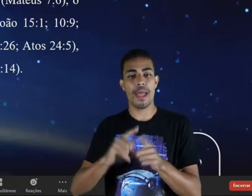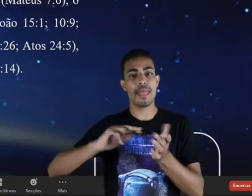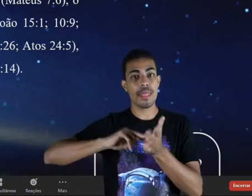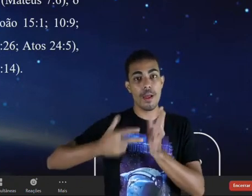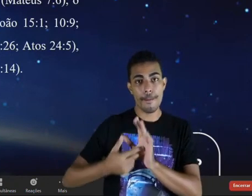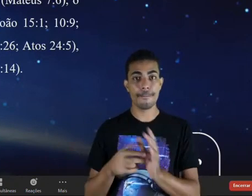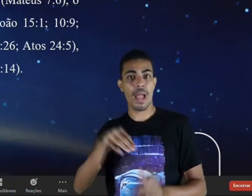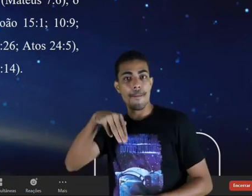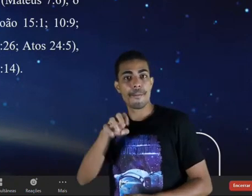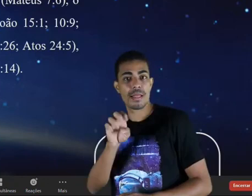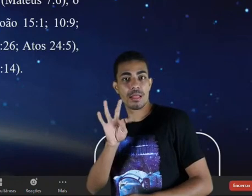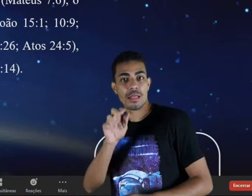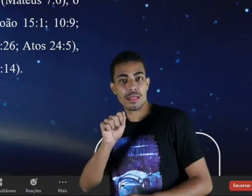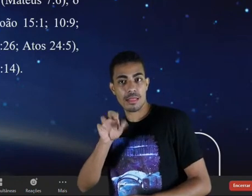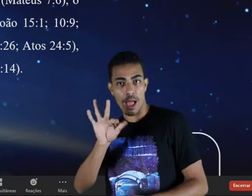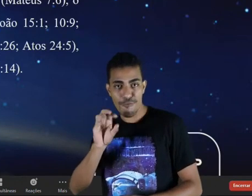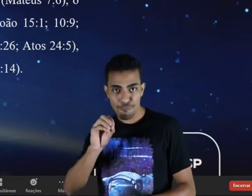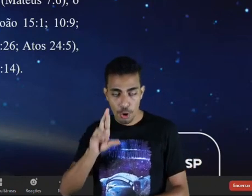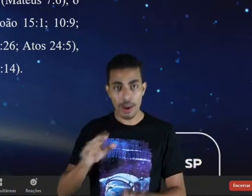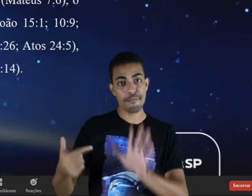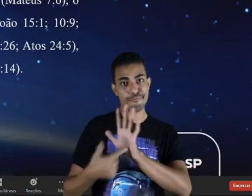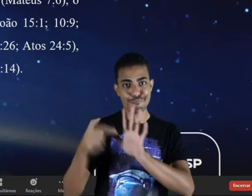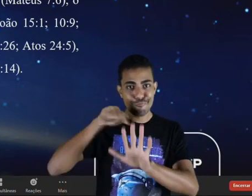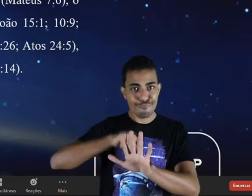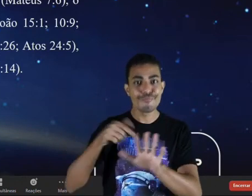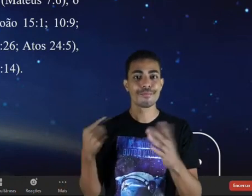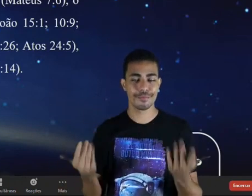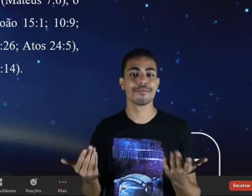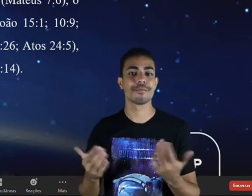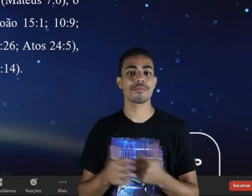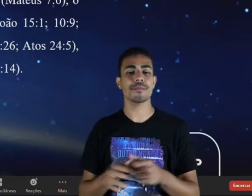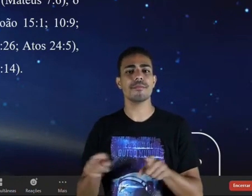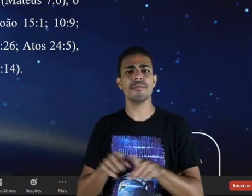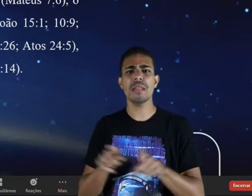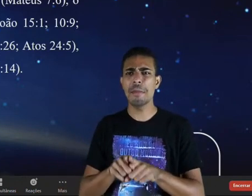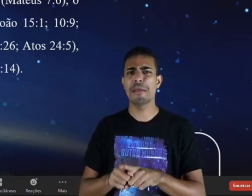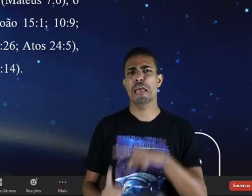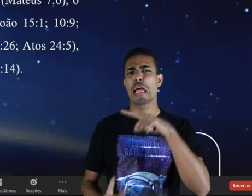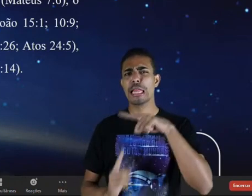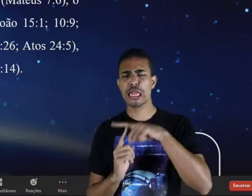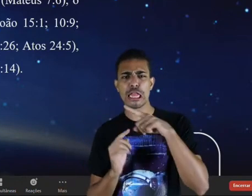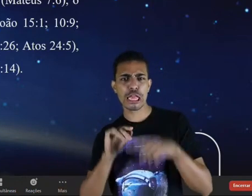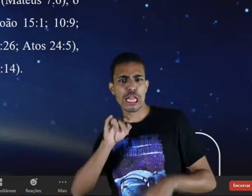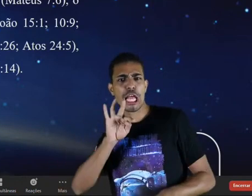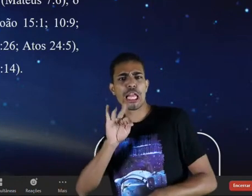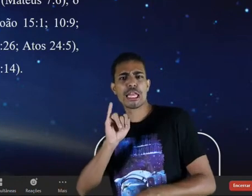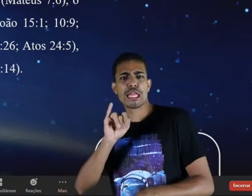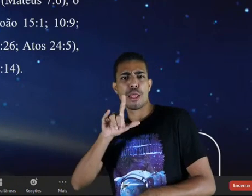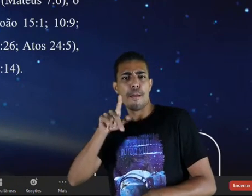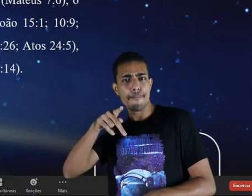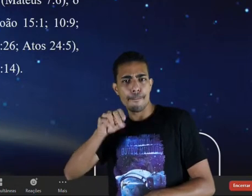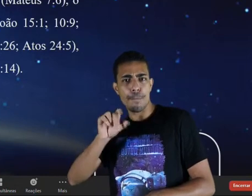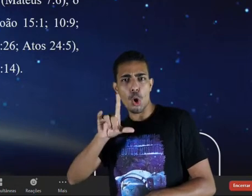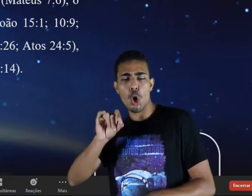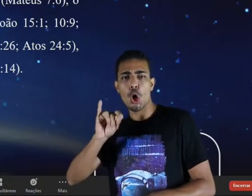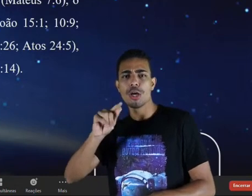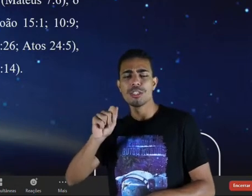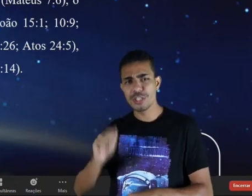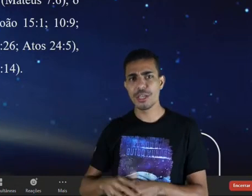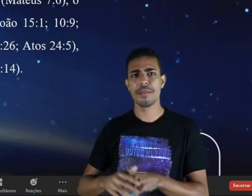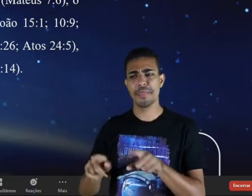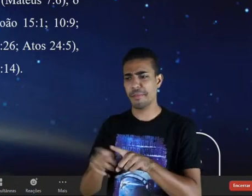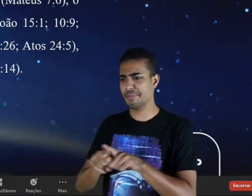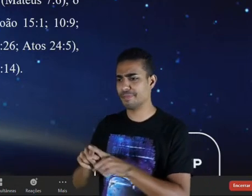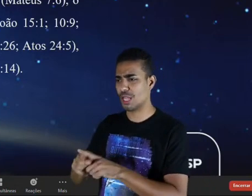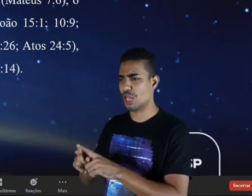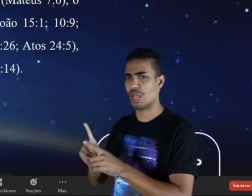de hermenêutica que ajudam você a descobrir as estruturas da Bíblia, a tipologia. Por exemplo, quando João fala, eis o Cordeiro de Deus que